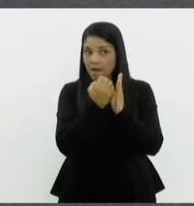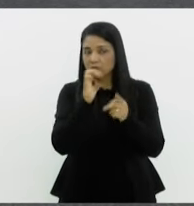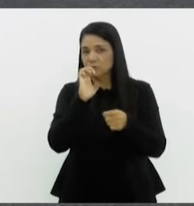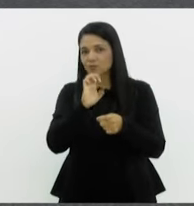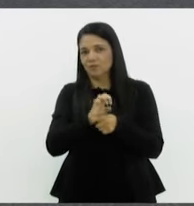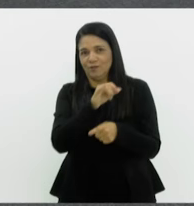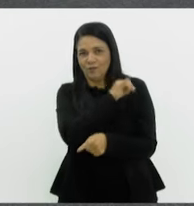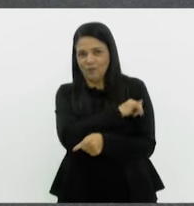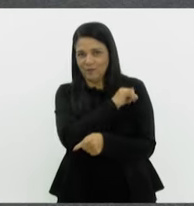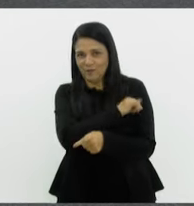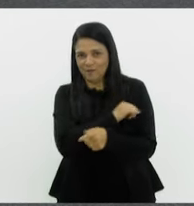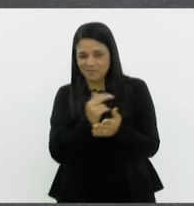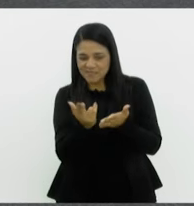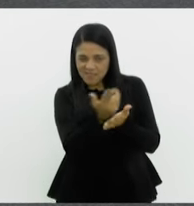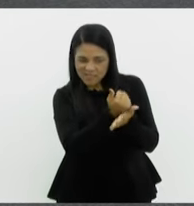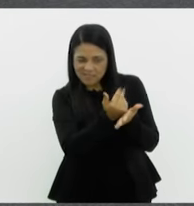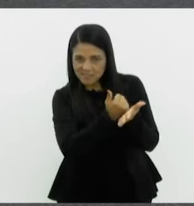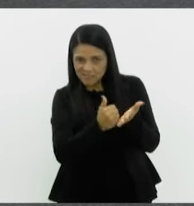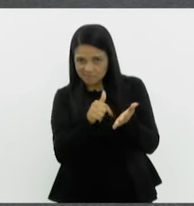um projeto